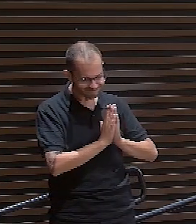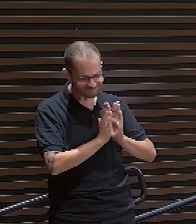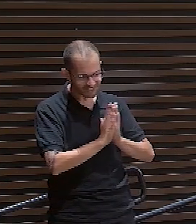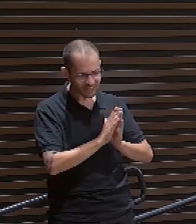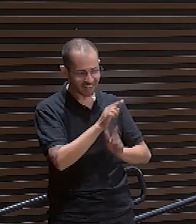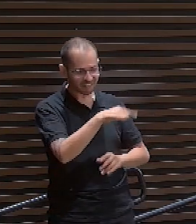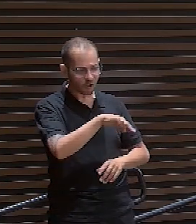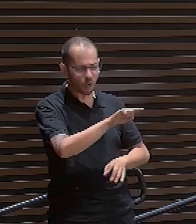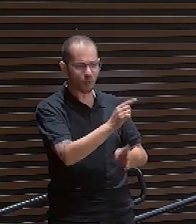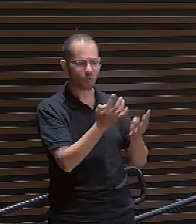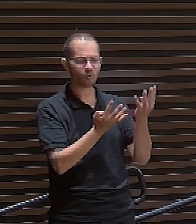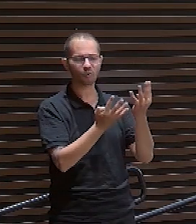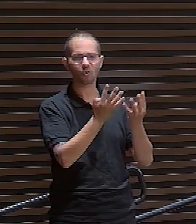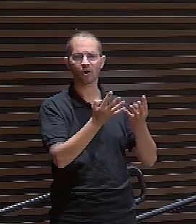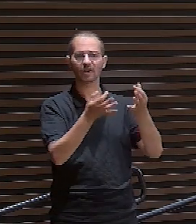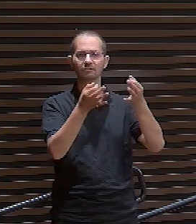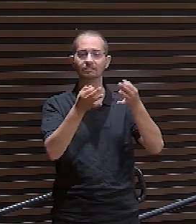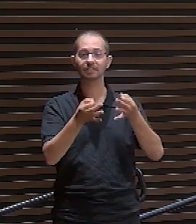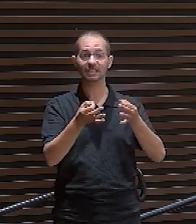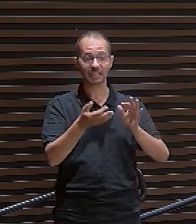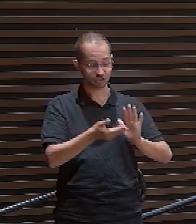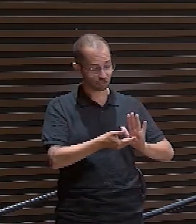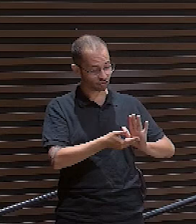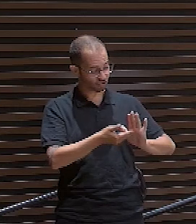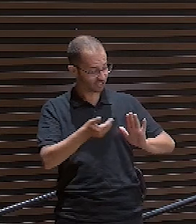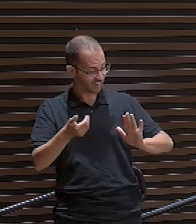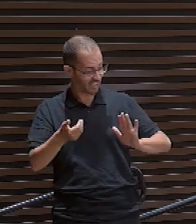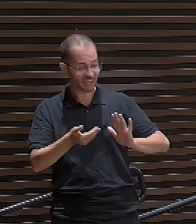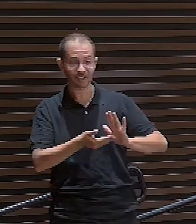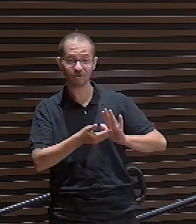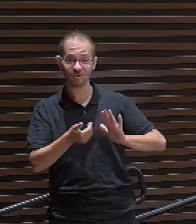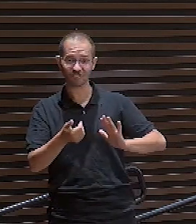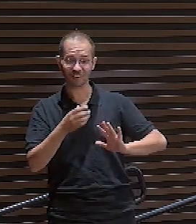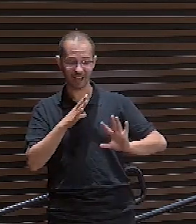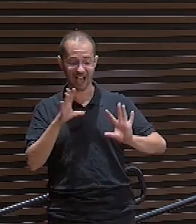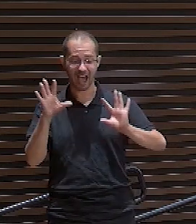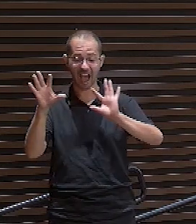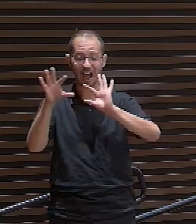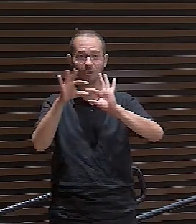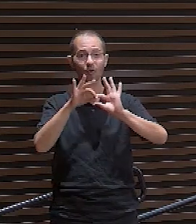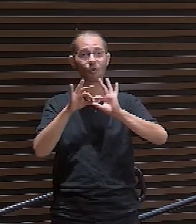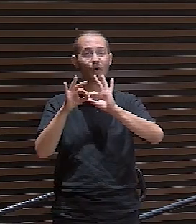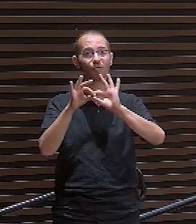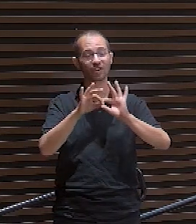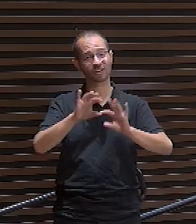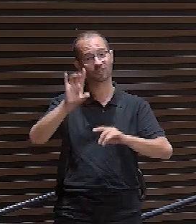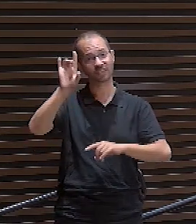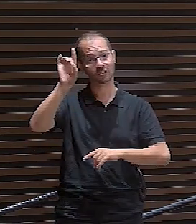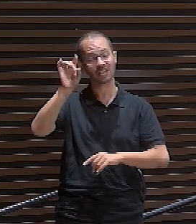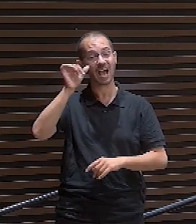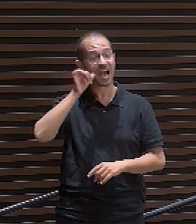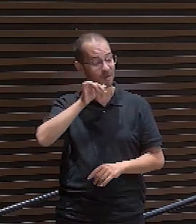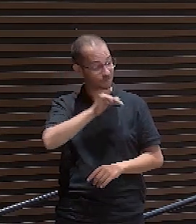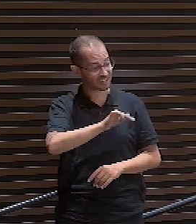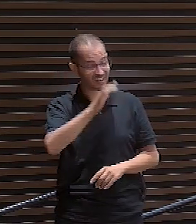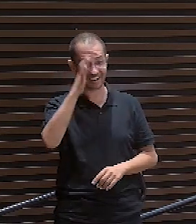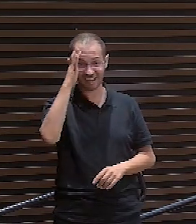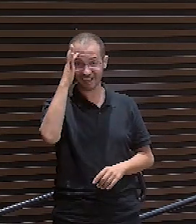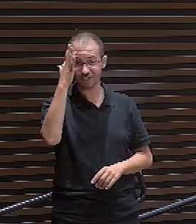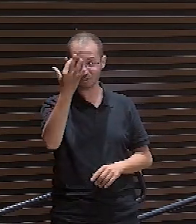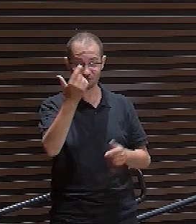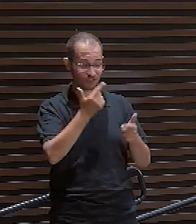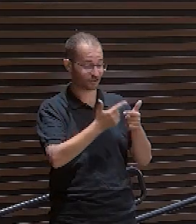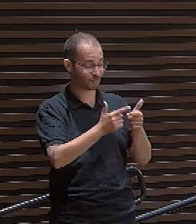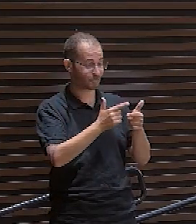Tiraram o foco da comunhão com Deus. Ela era quem resolvia os problemas,